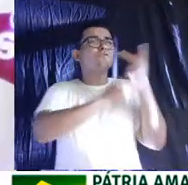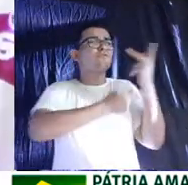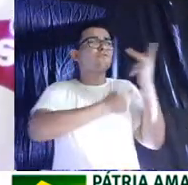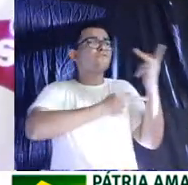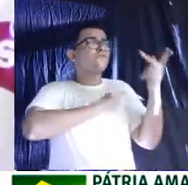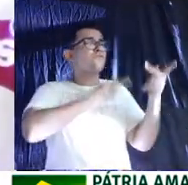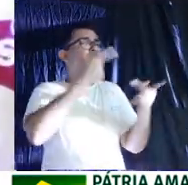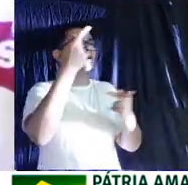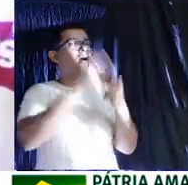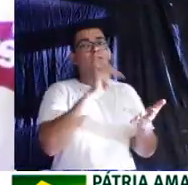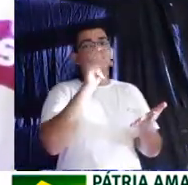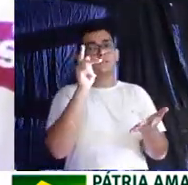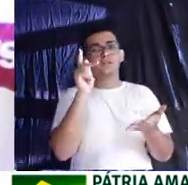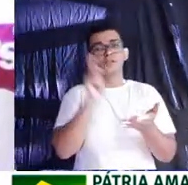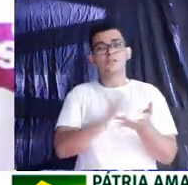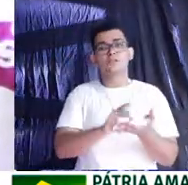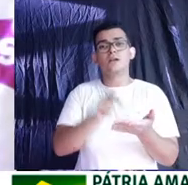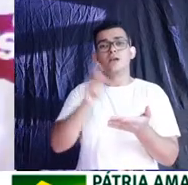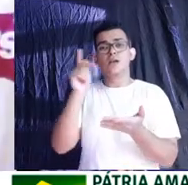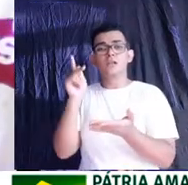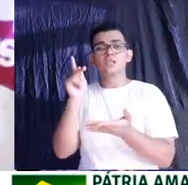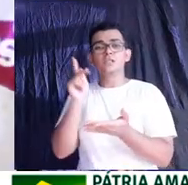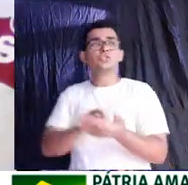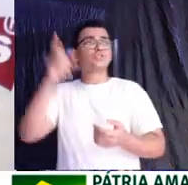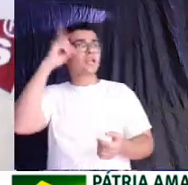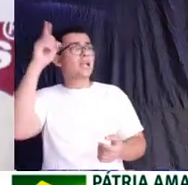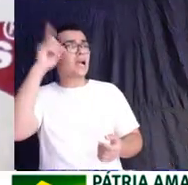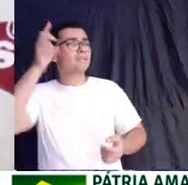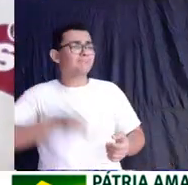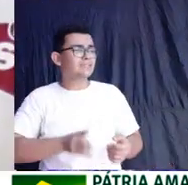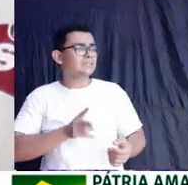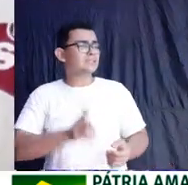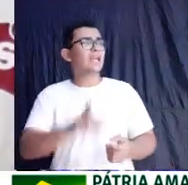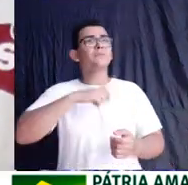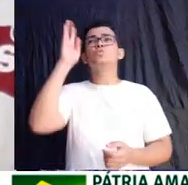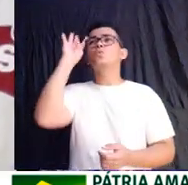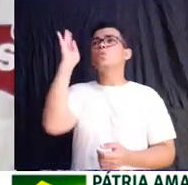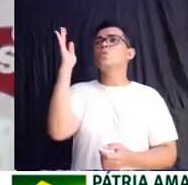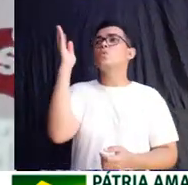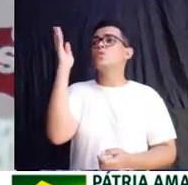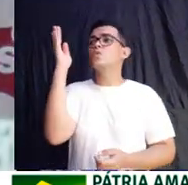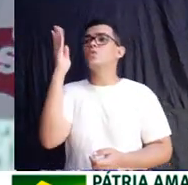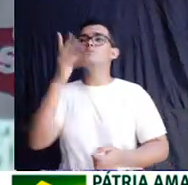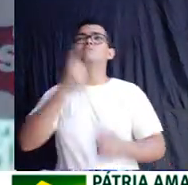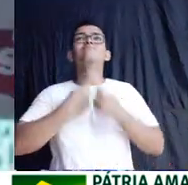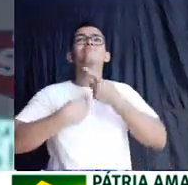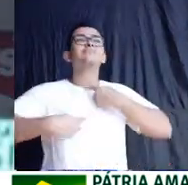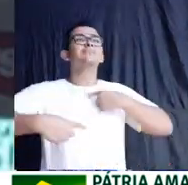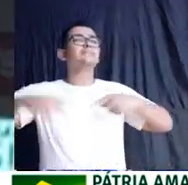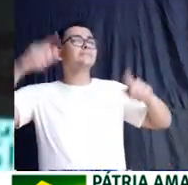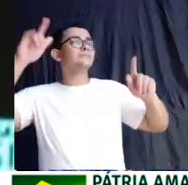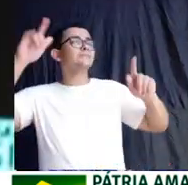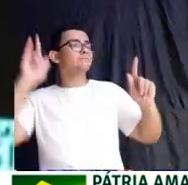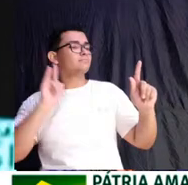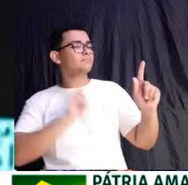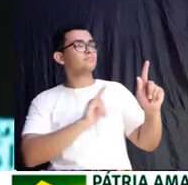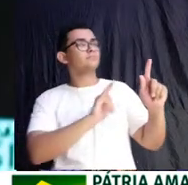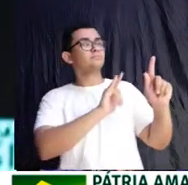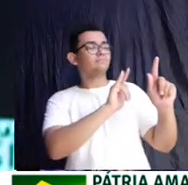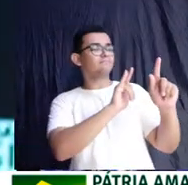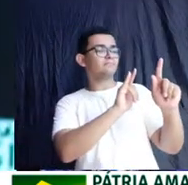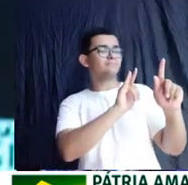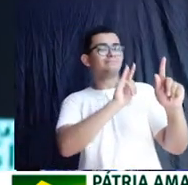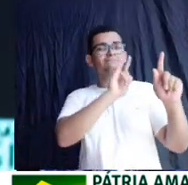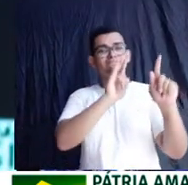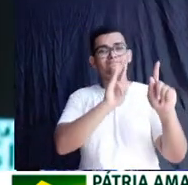dizer, todo dia, toda noite, o meu sonho é você. Eu te amo,